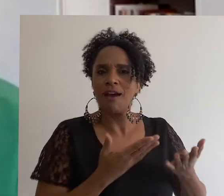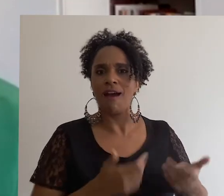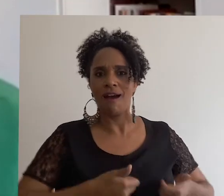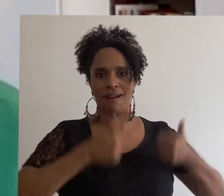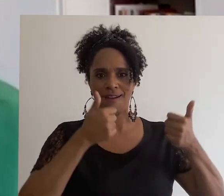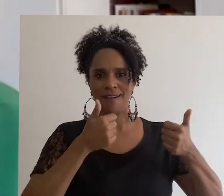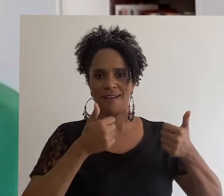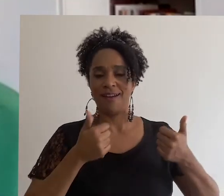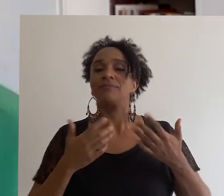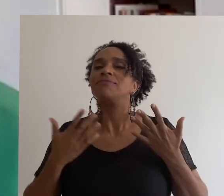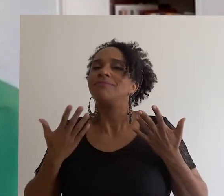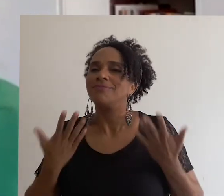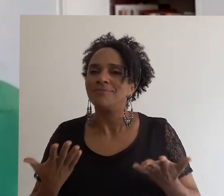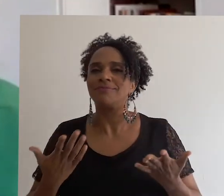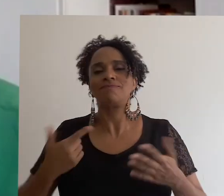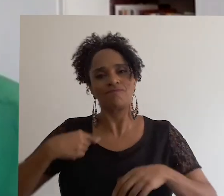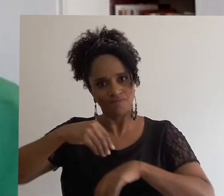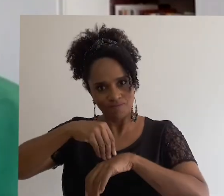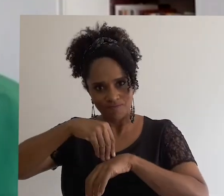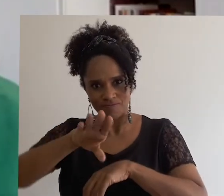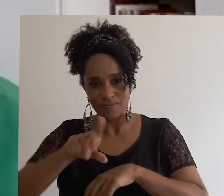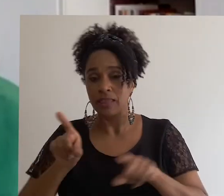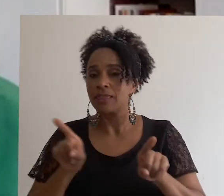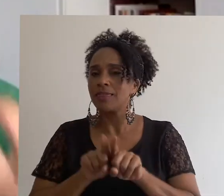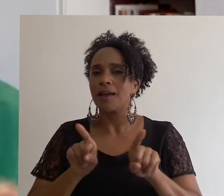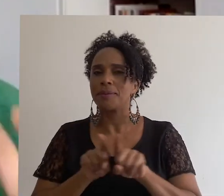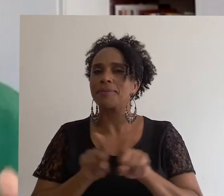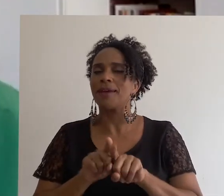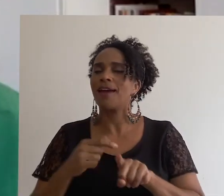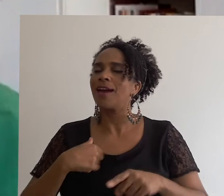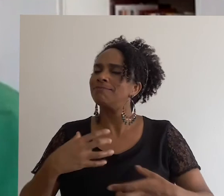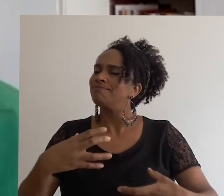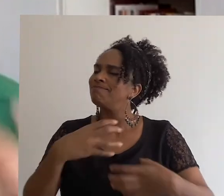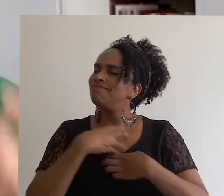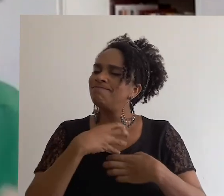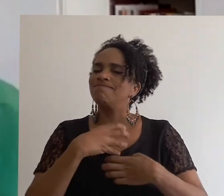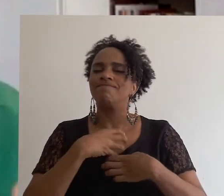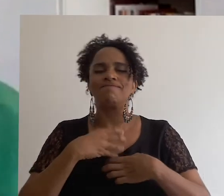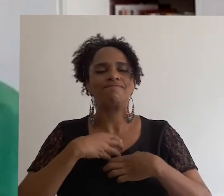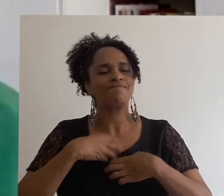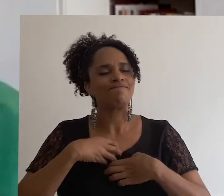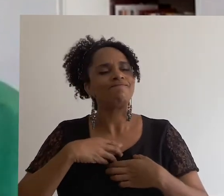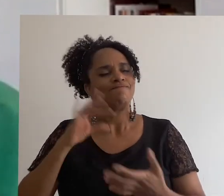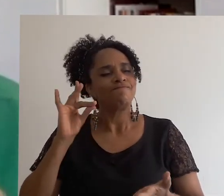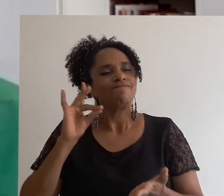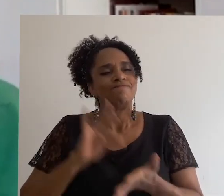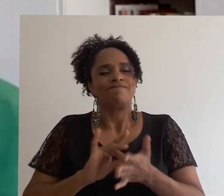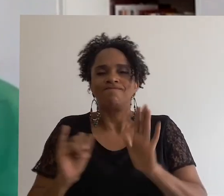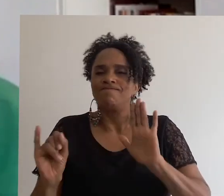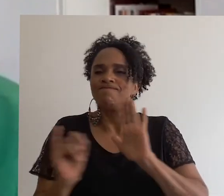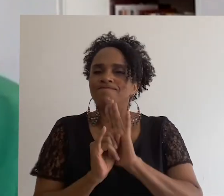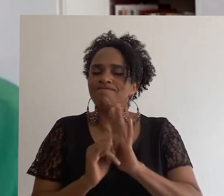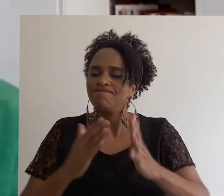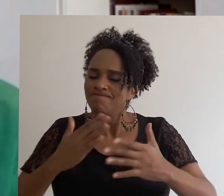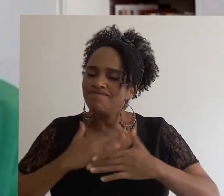Então, eu gostaria de fazer esse registro, mas também com um sentimento de pertencimento a